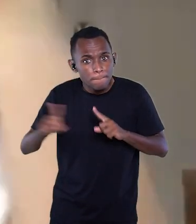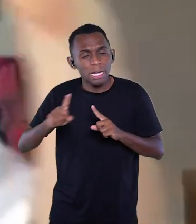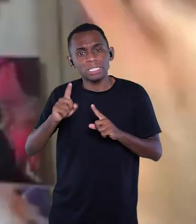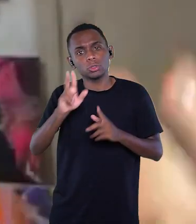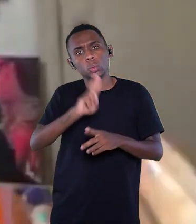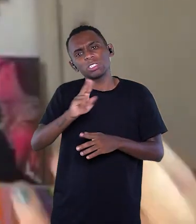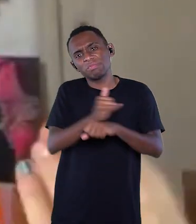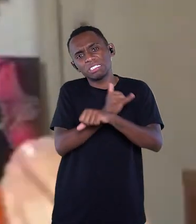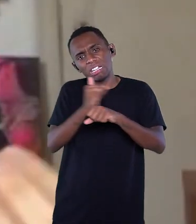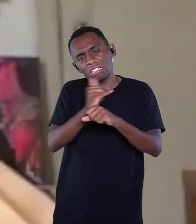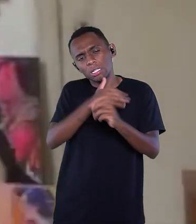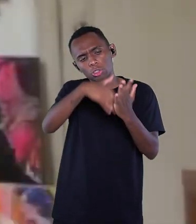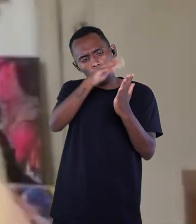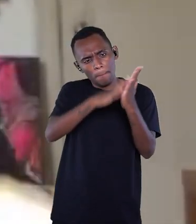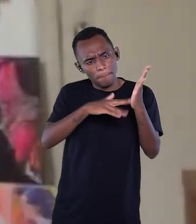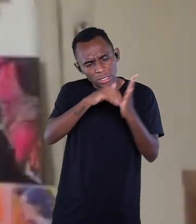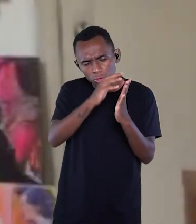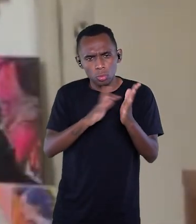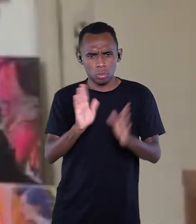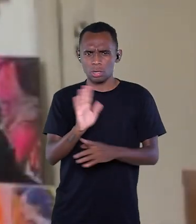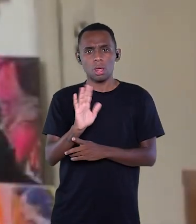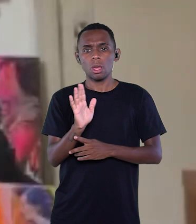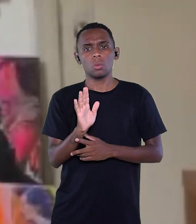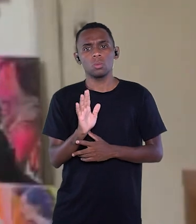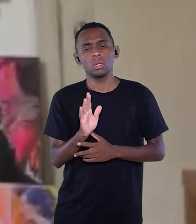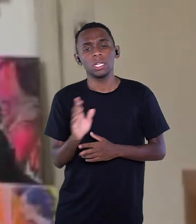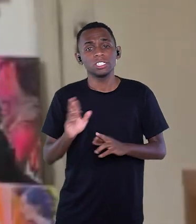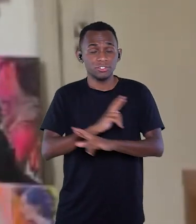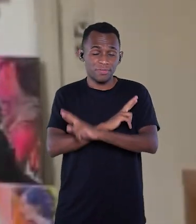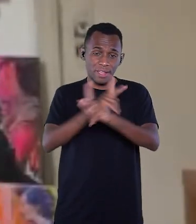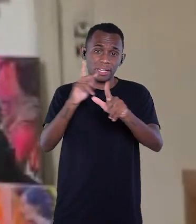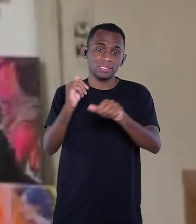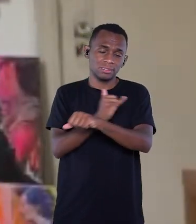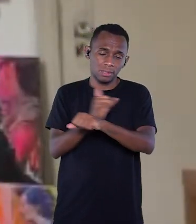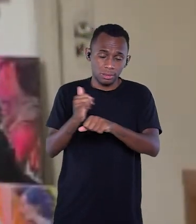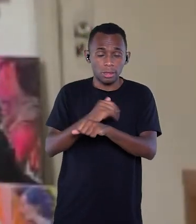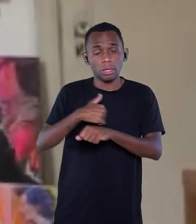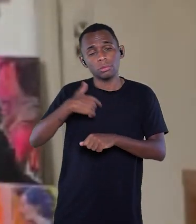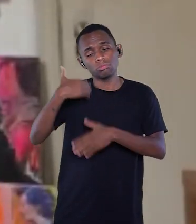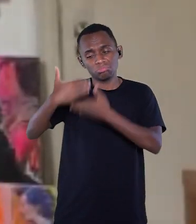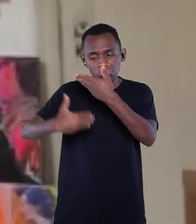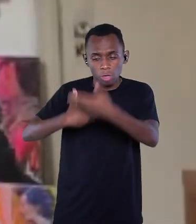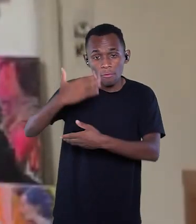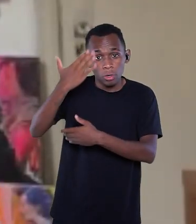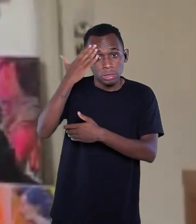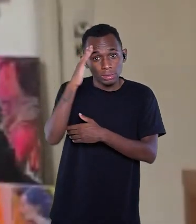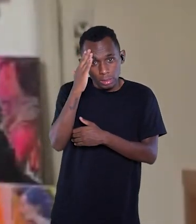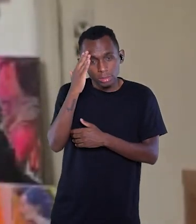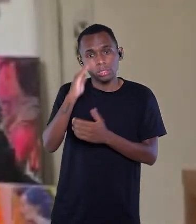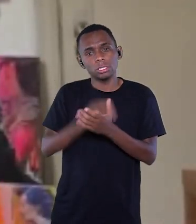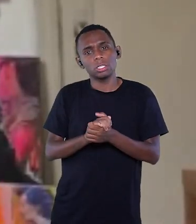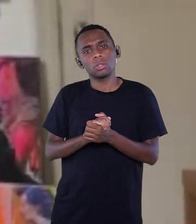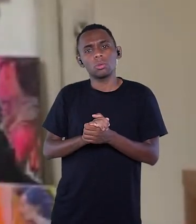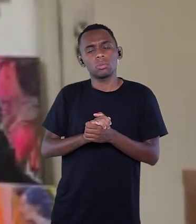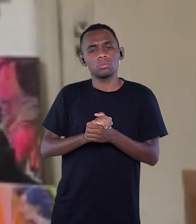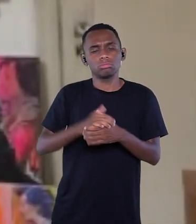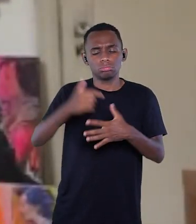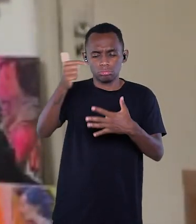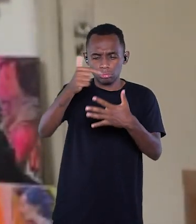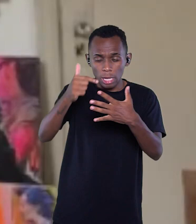pintura, nesse medium da pintura, né? E aí eu vou entendendo, com o trabalho da Audre